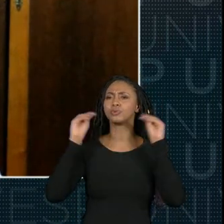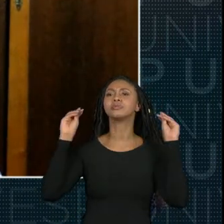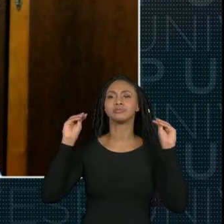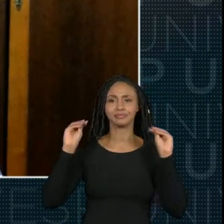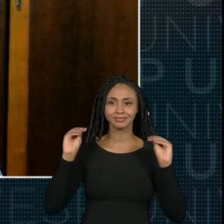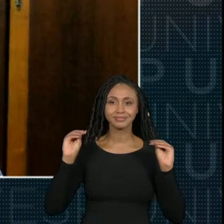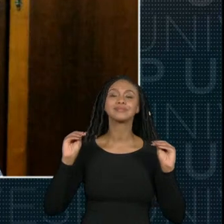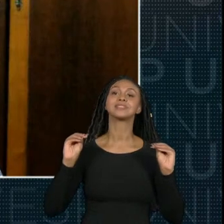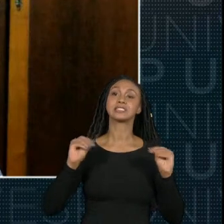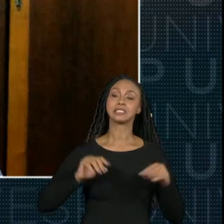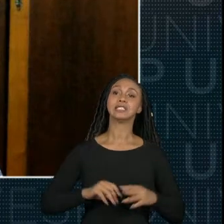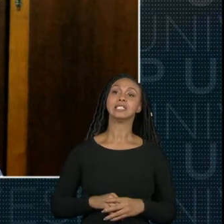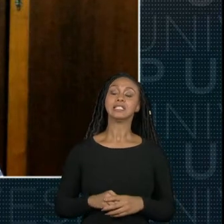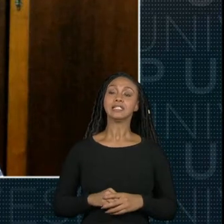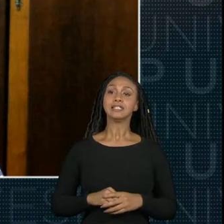lá